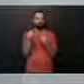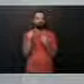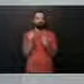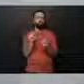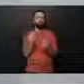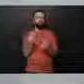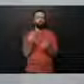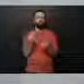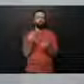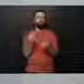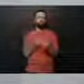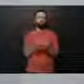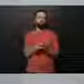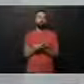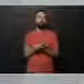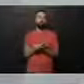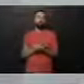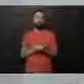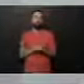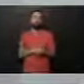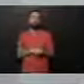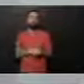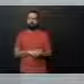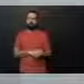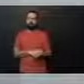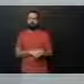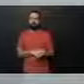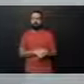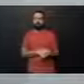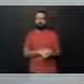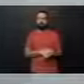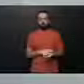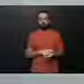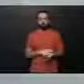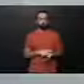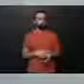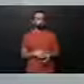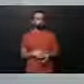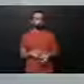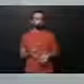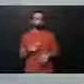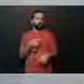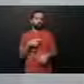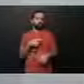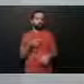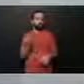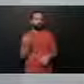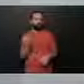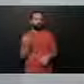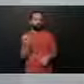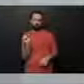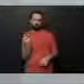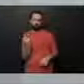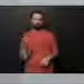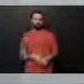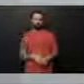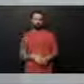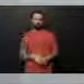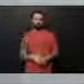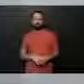nenhum cubinho dessa vez? Porque o 0 representa a ausência de quantidades. Eu não tenho nenhum